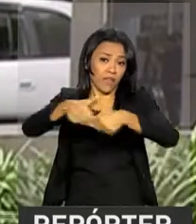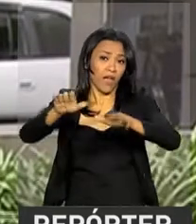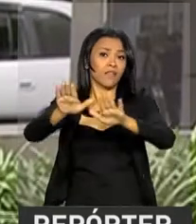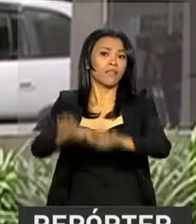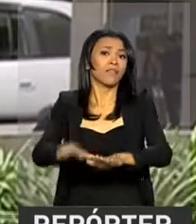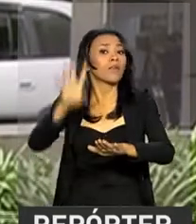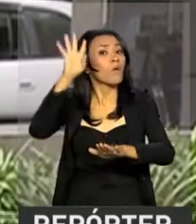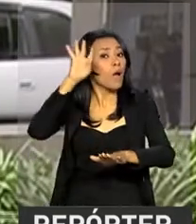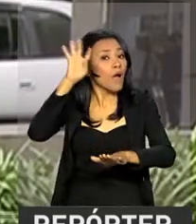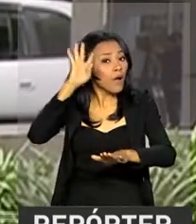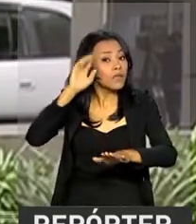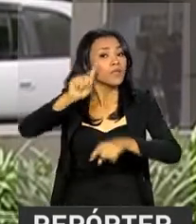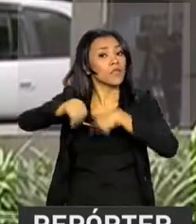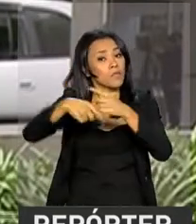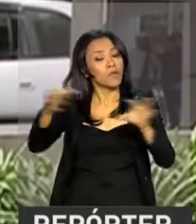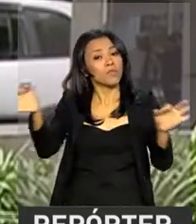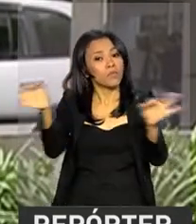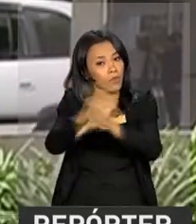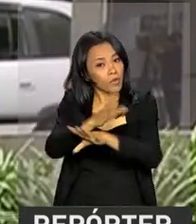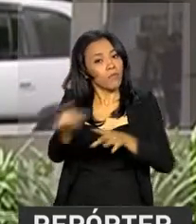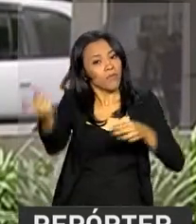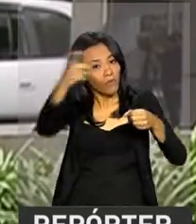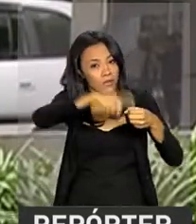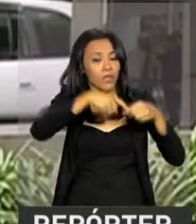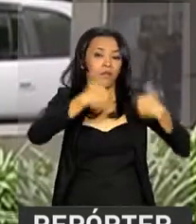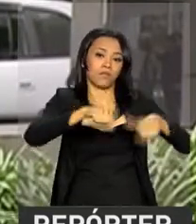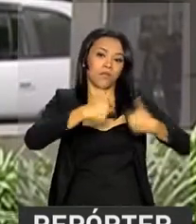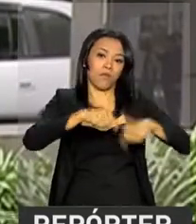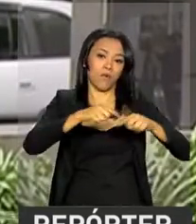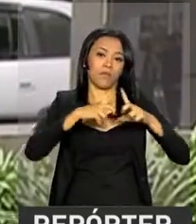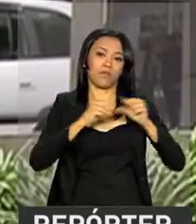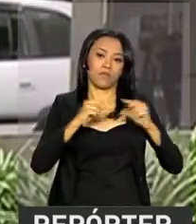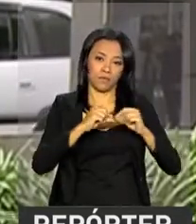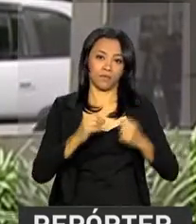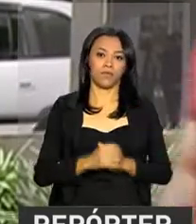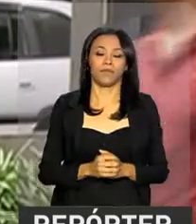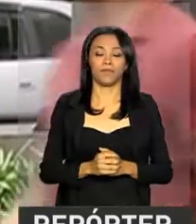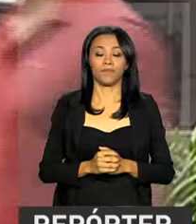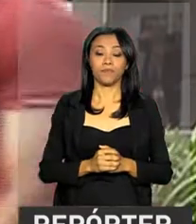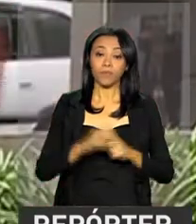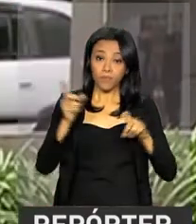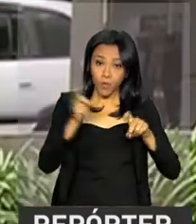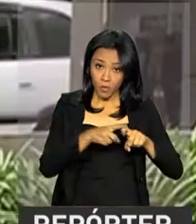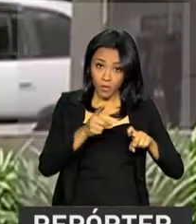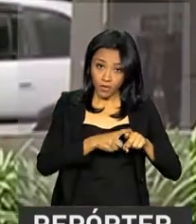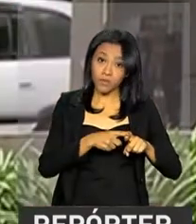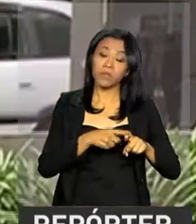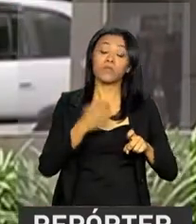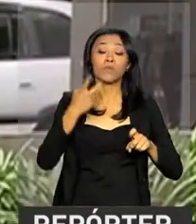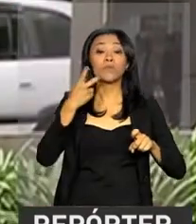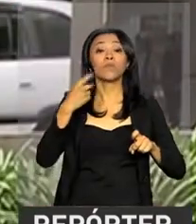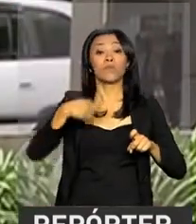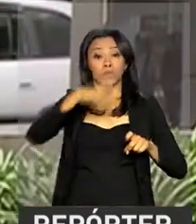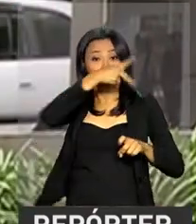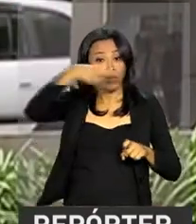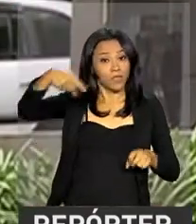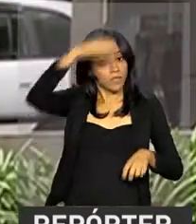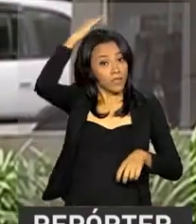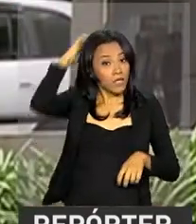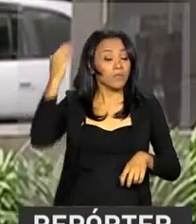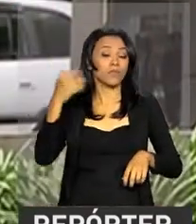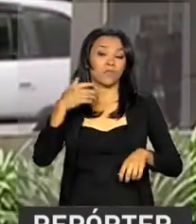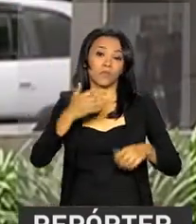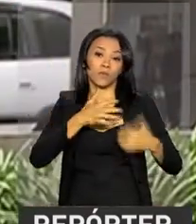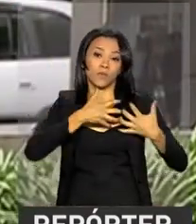estará liberado pelos médicos para retomar a agenda de trabalho em Brasília. O médico particular do presidente Michel Temer, o cardiologista